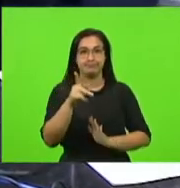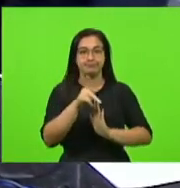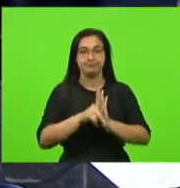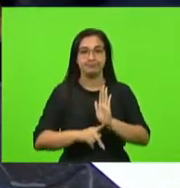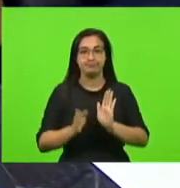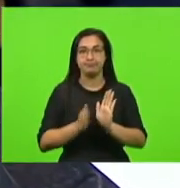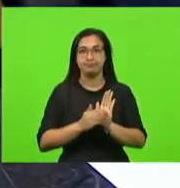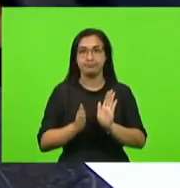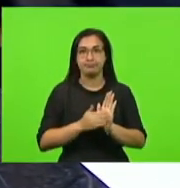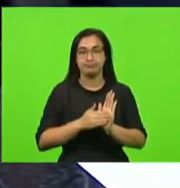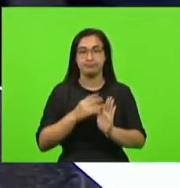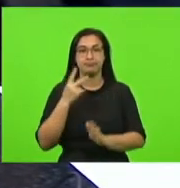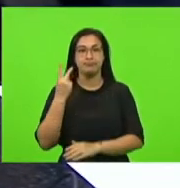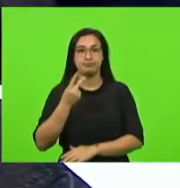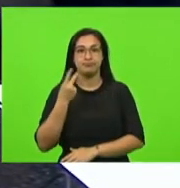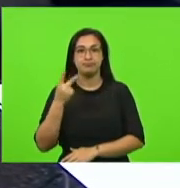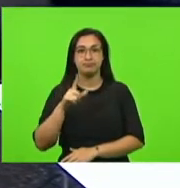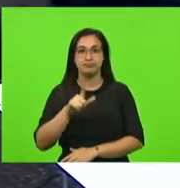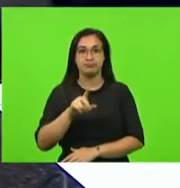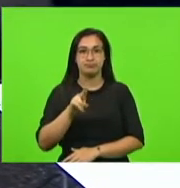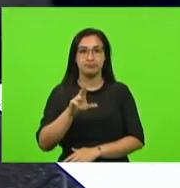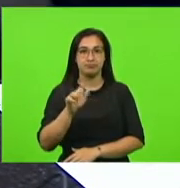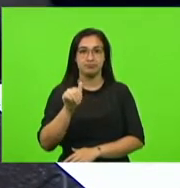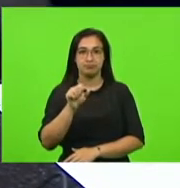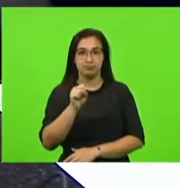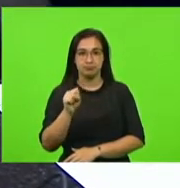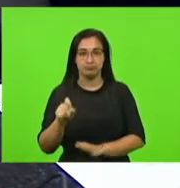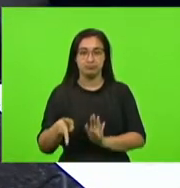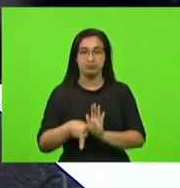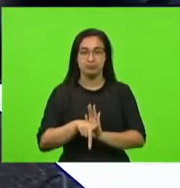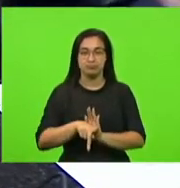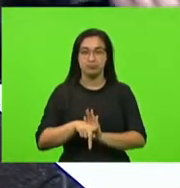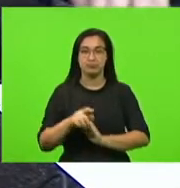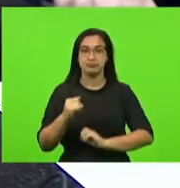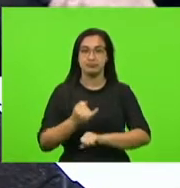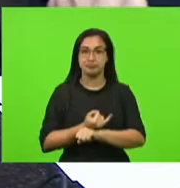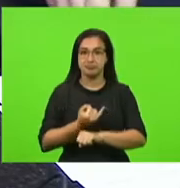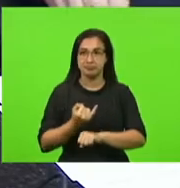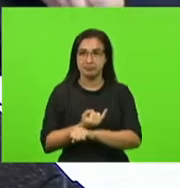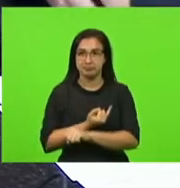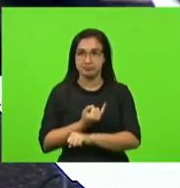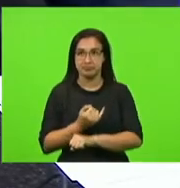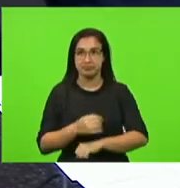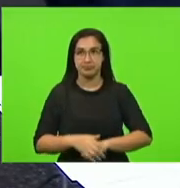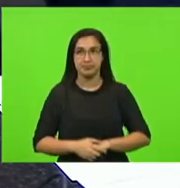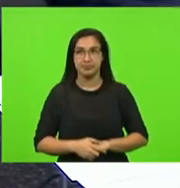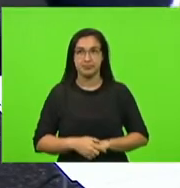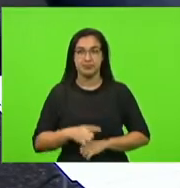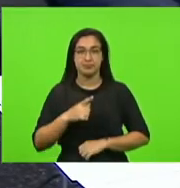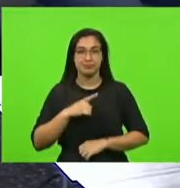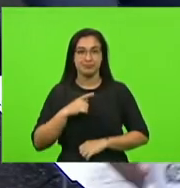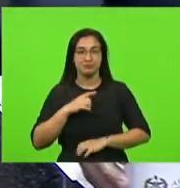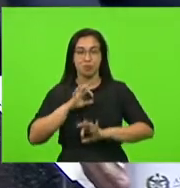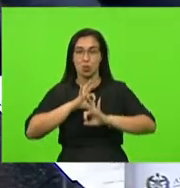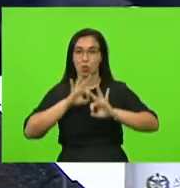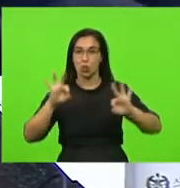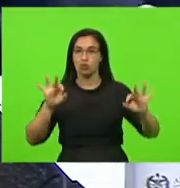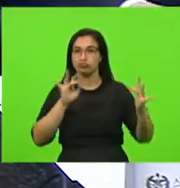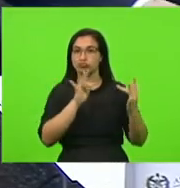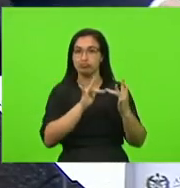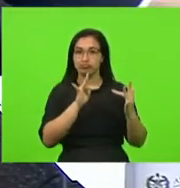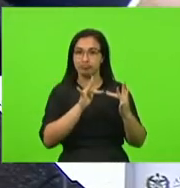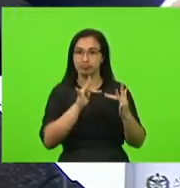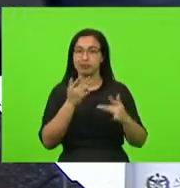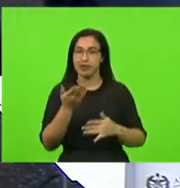Lucas, o vereador Lucas, lá de Joinville. Quando fui presidente da Câmara, tivemos um ótimo contato lá. O Lucas trabalhou